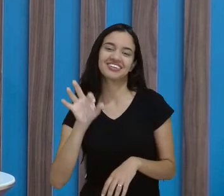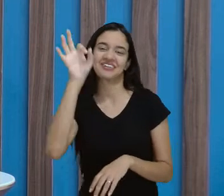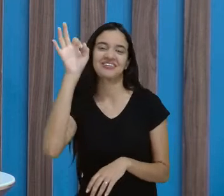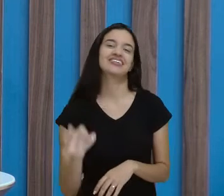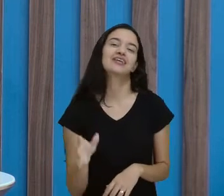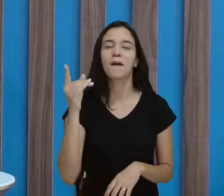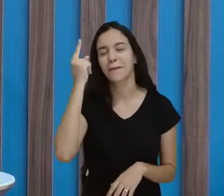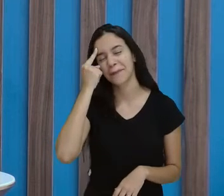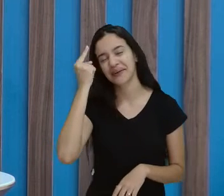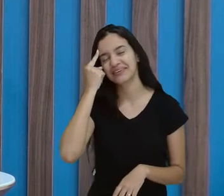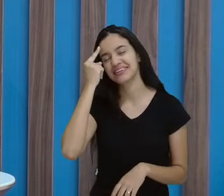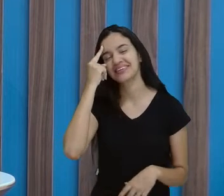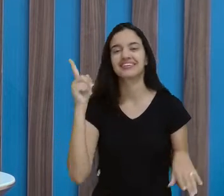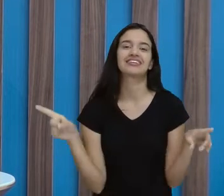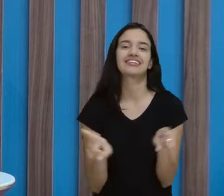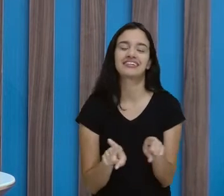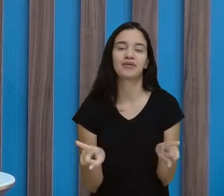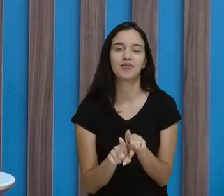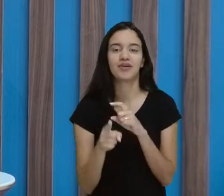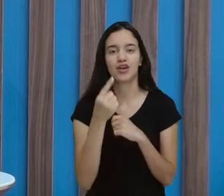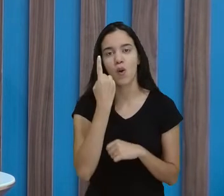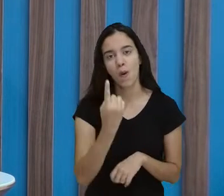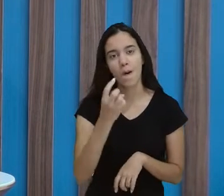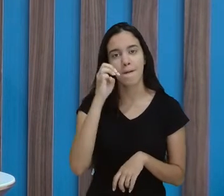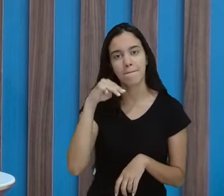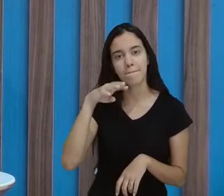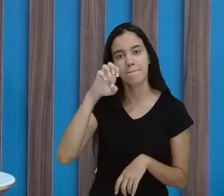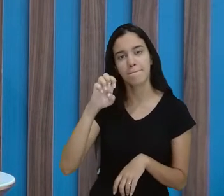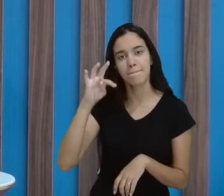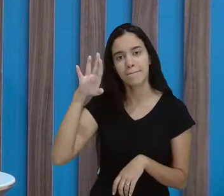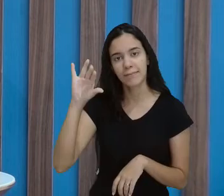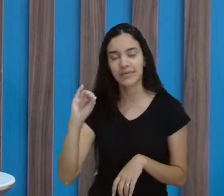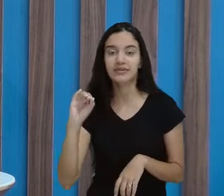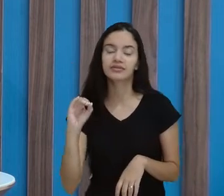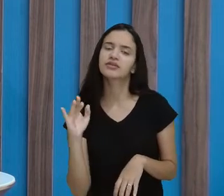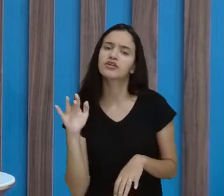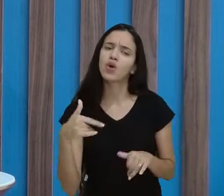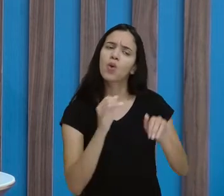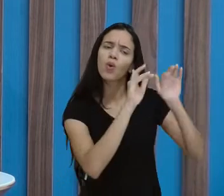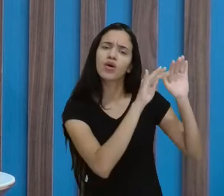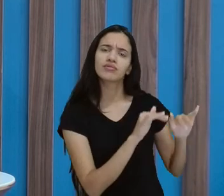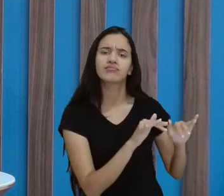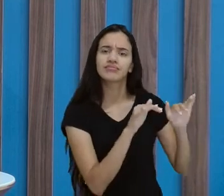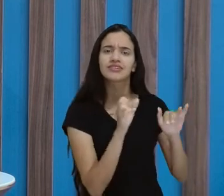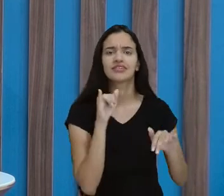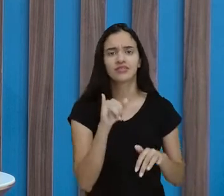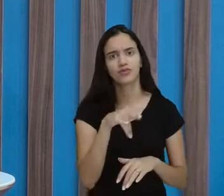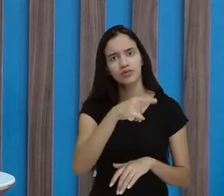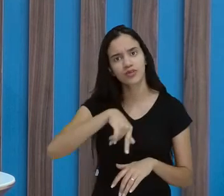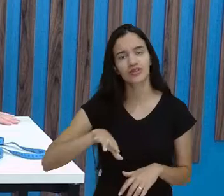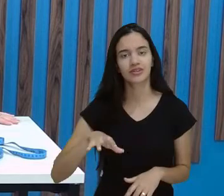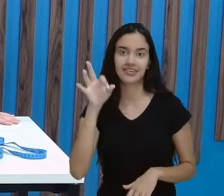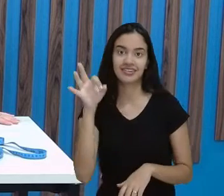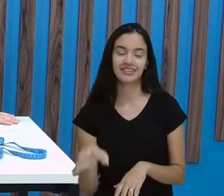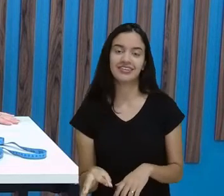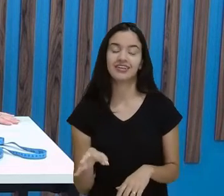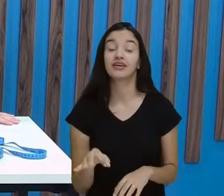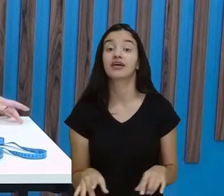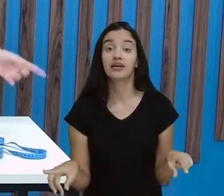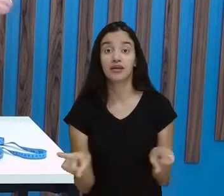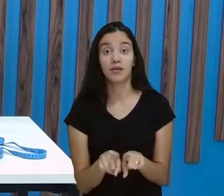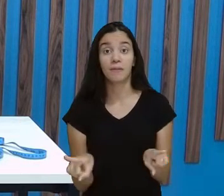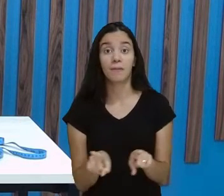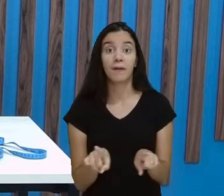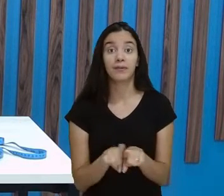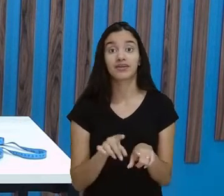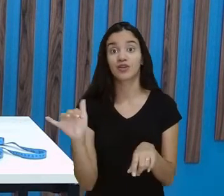certeza pensaram também 1 metro. Eu tenho certeza disso. E coloca aí no chat se vocês acertaram. Isso mesmo. E também lá